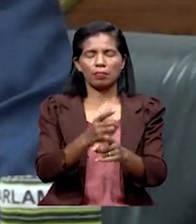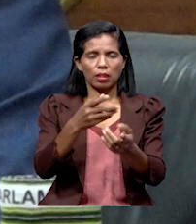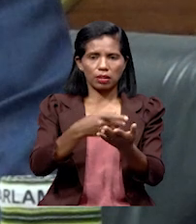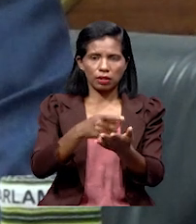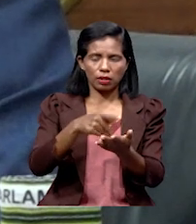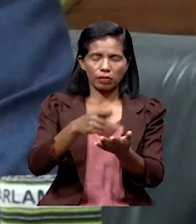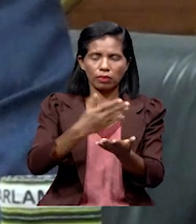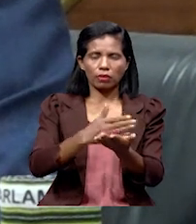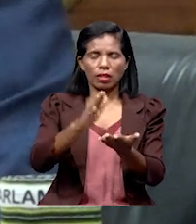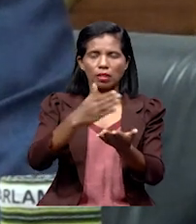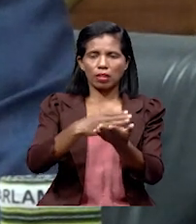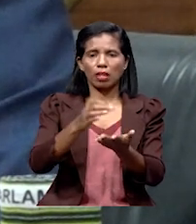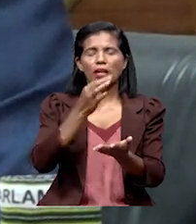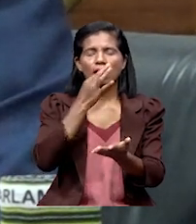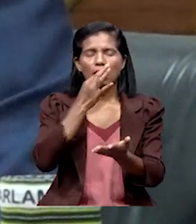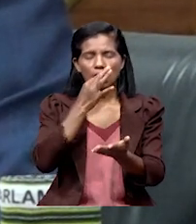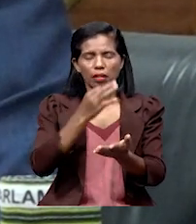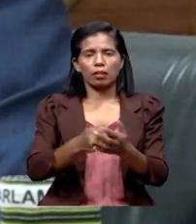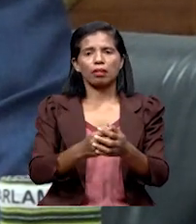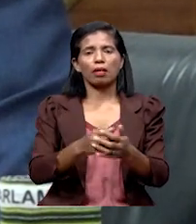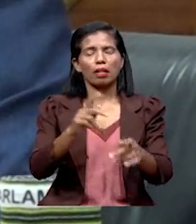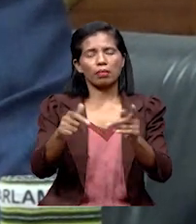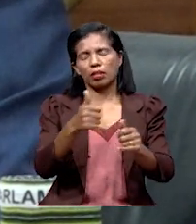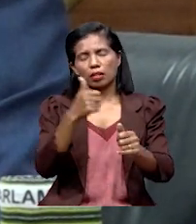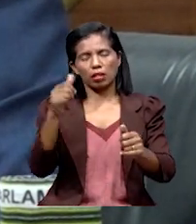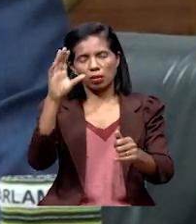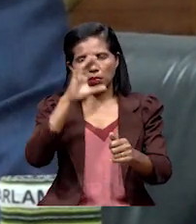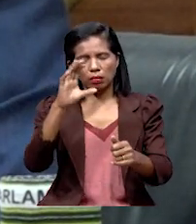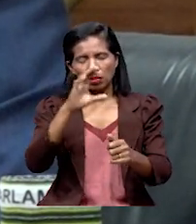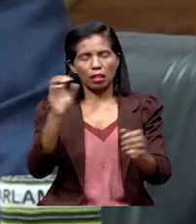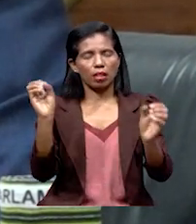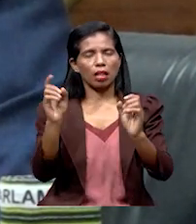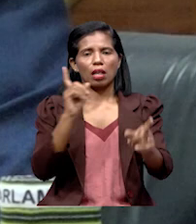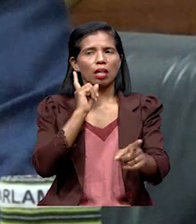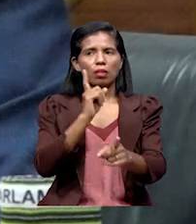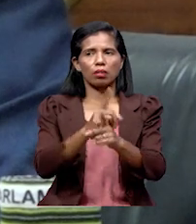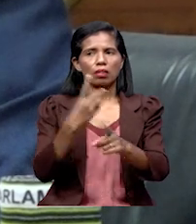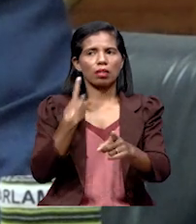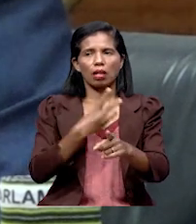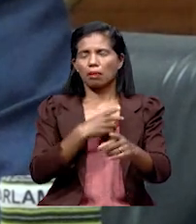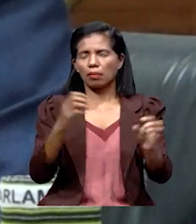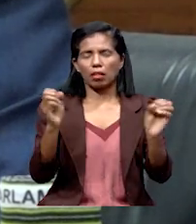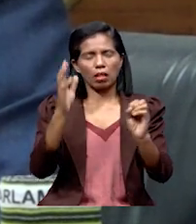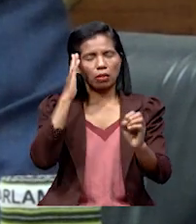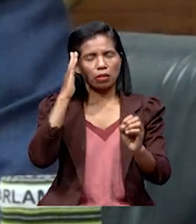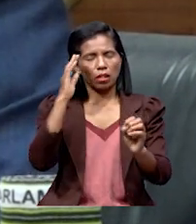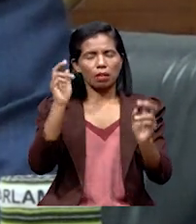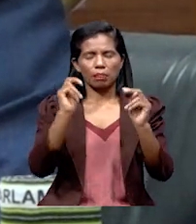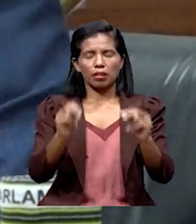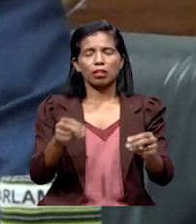ha fahetiana cesta básica bal na bema ka identifica tak la los a mi hanoi ne la precias fahet tamba ne